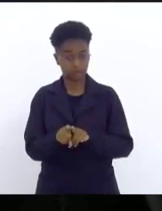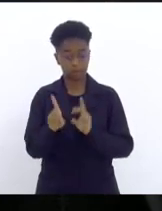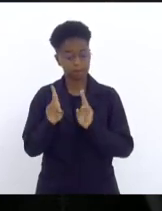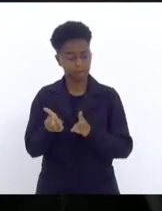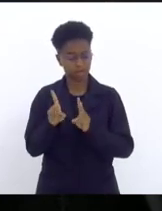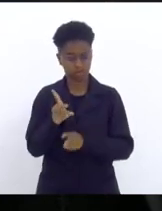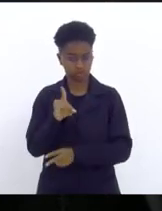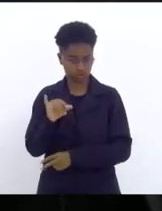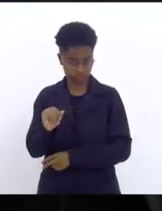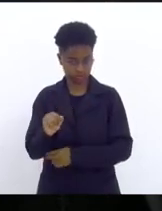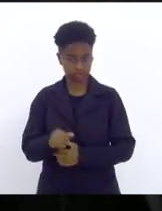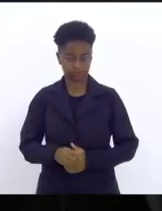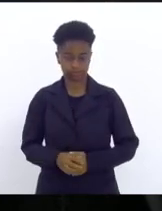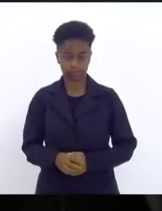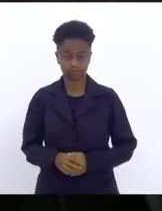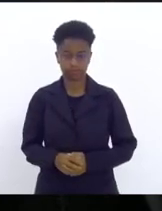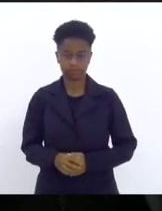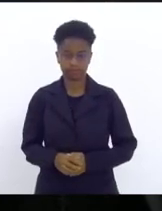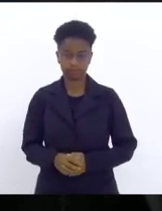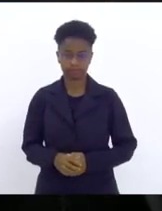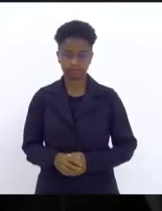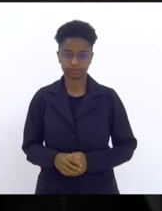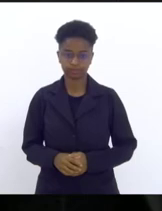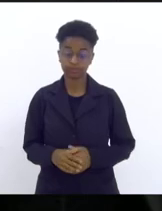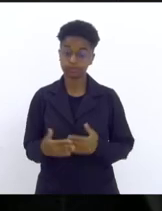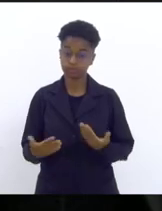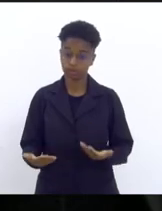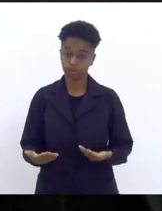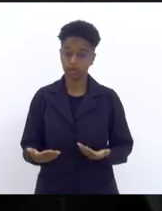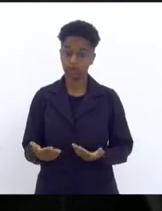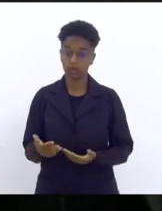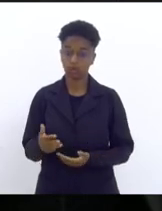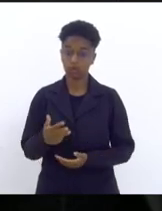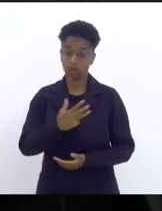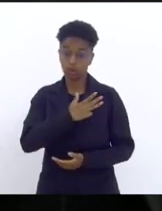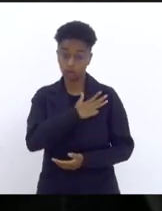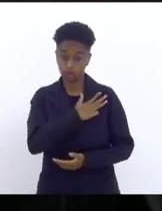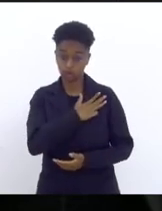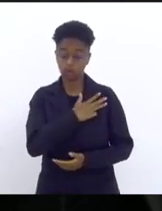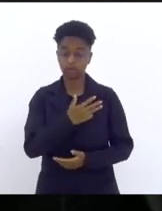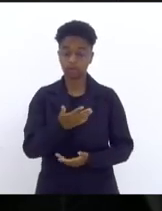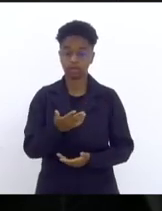data o governo Lula sistematicamente